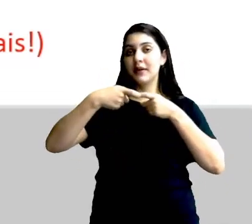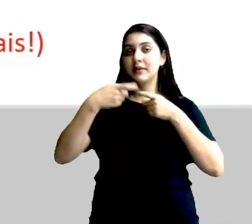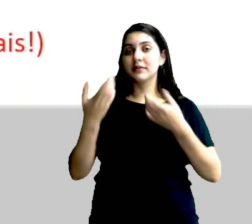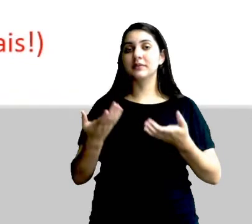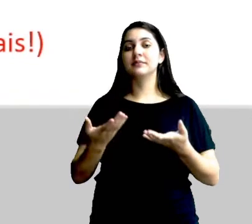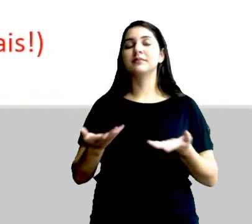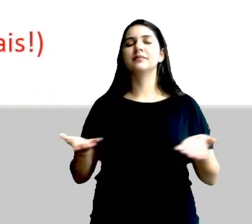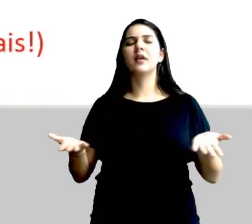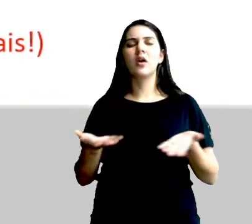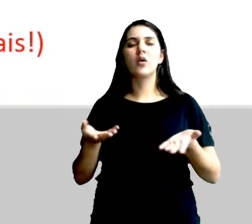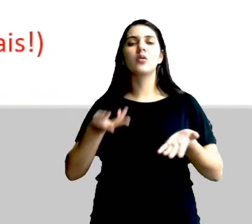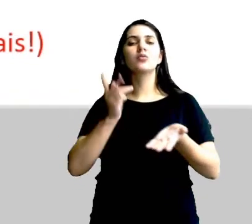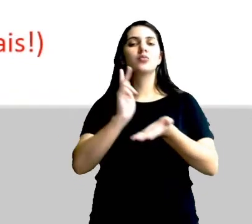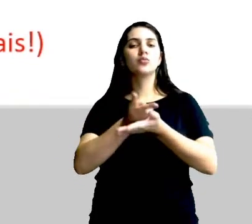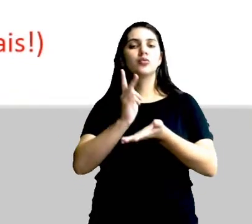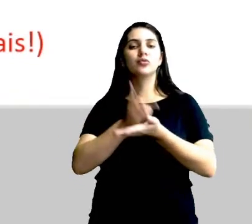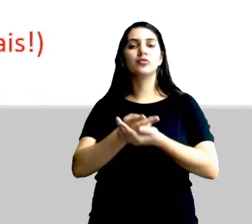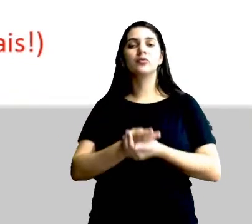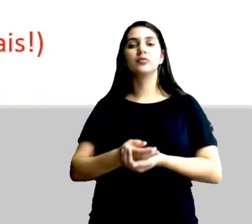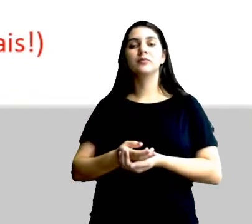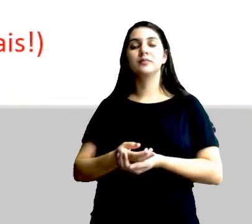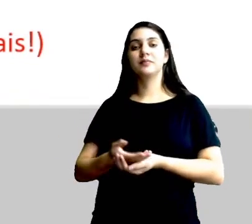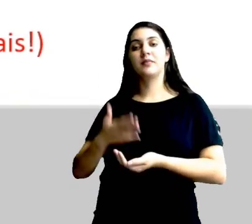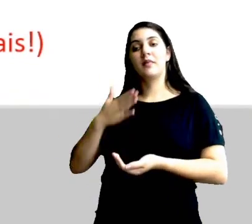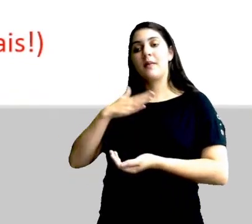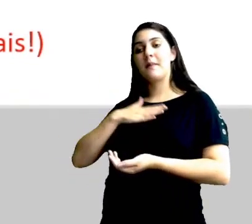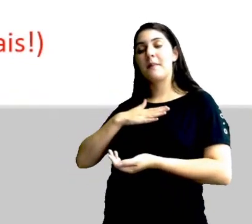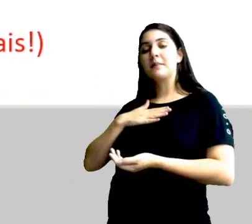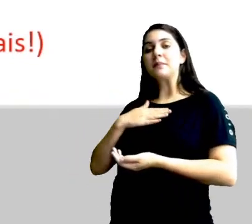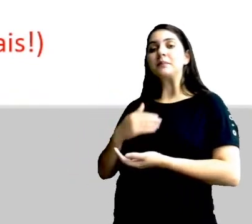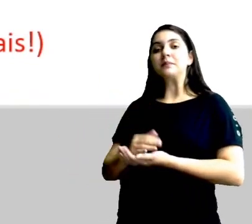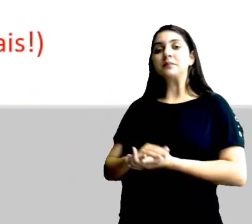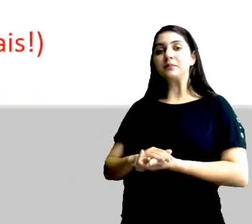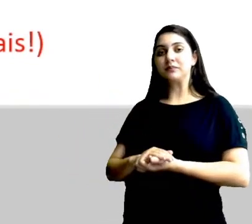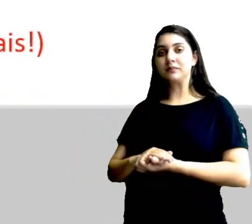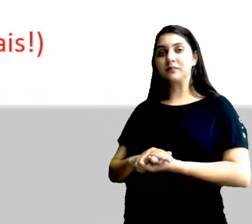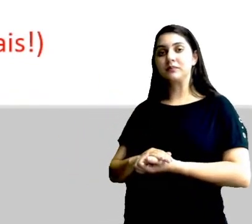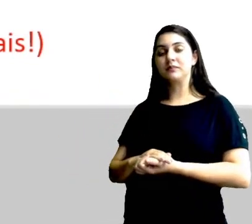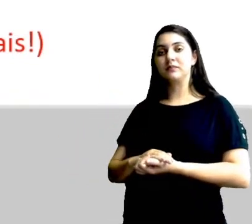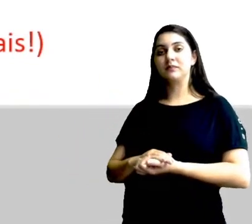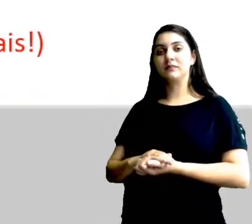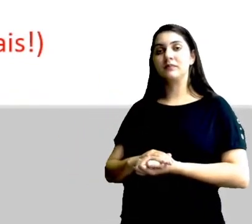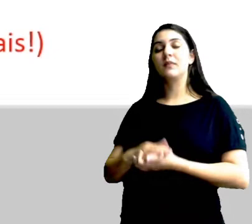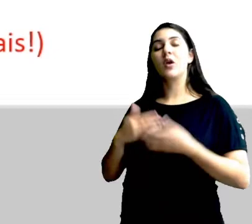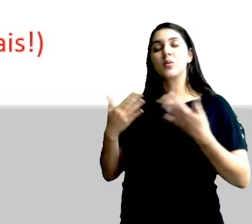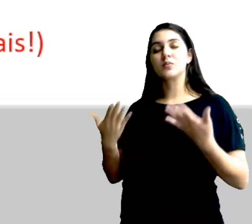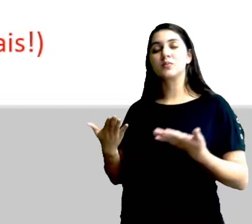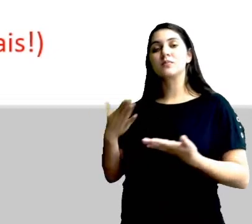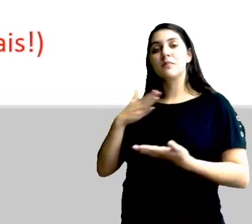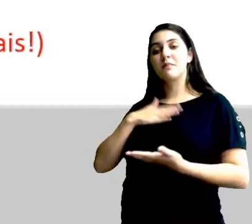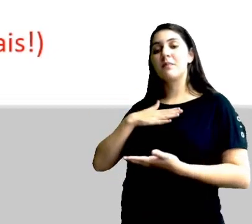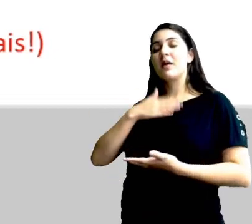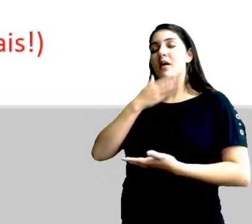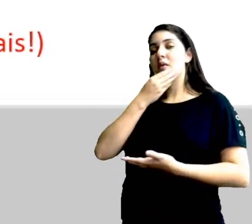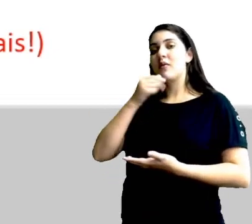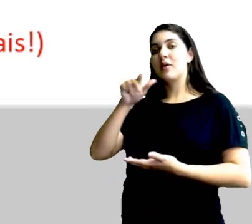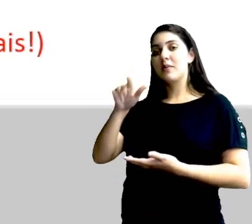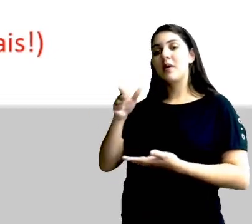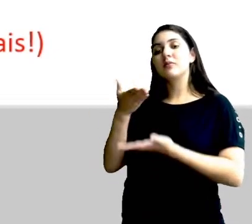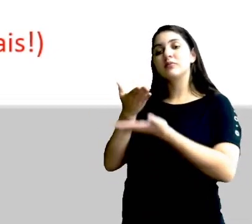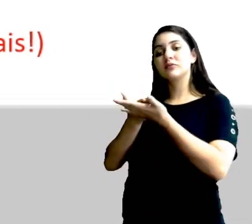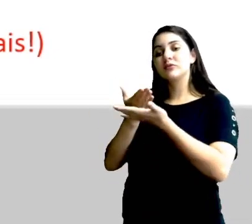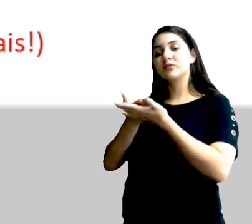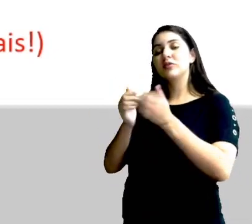médica. E aí, continuou a conversa com My brother is studying with you this year. Ou seja, meu irmão